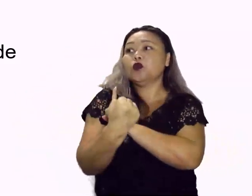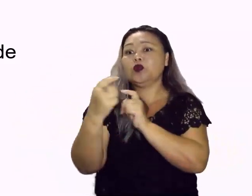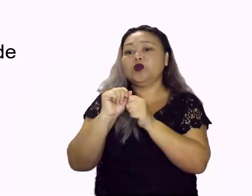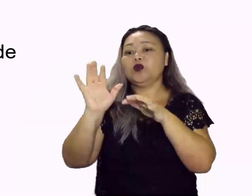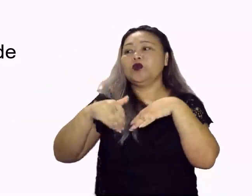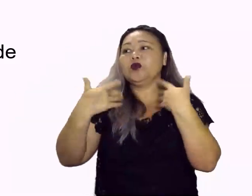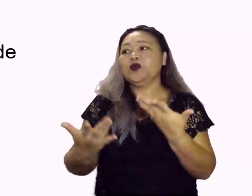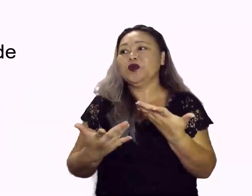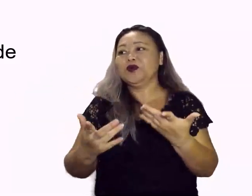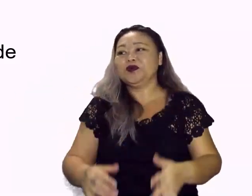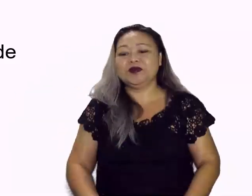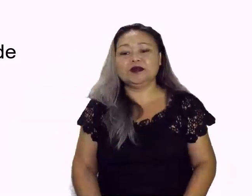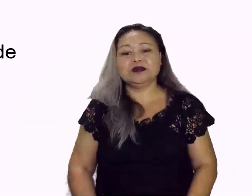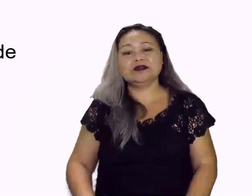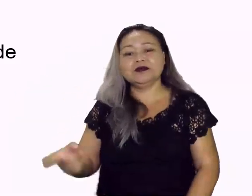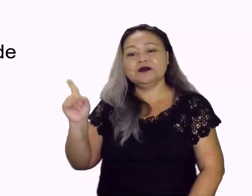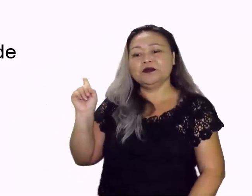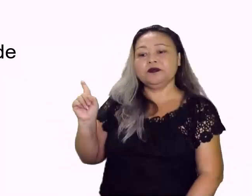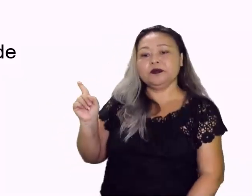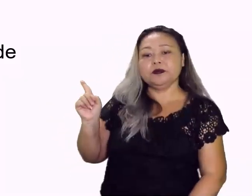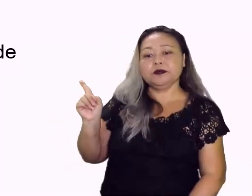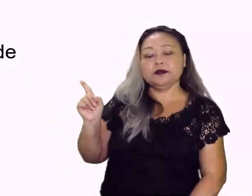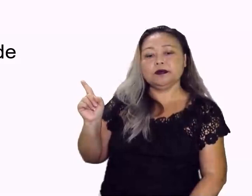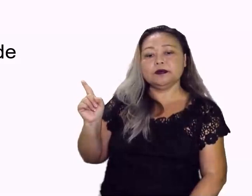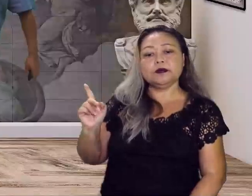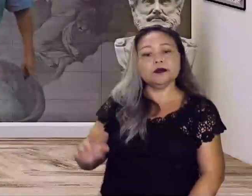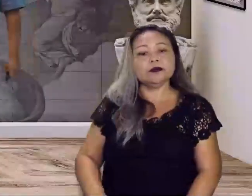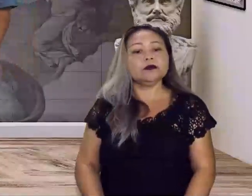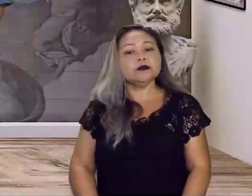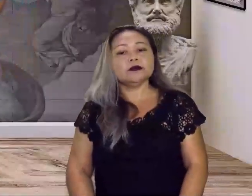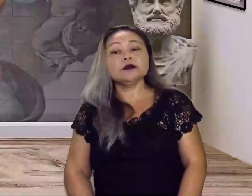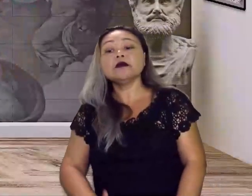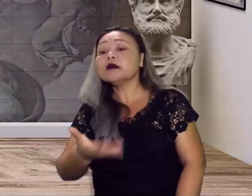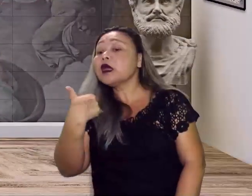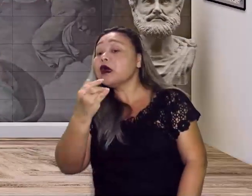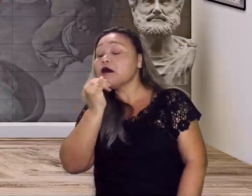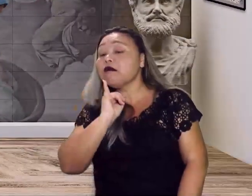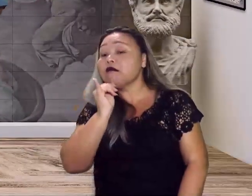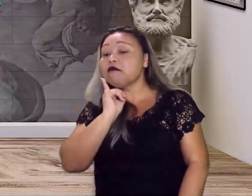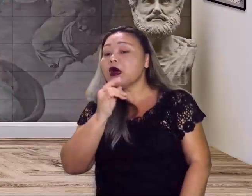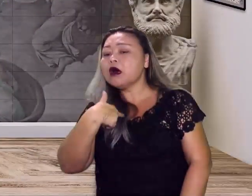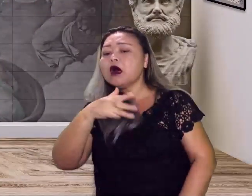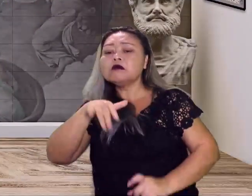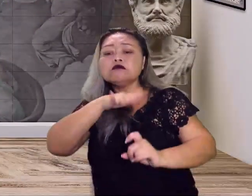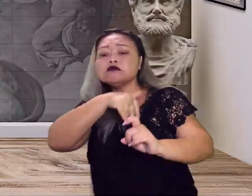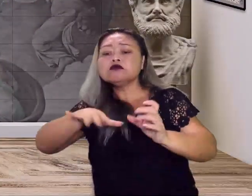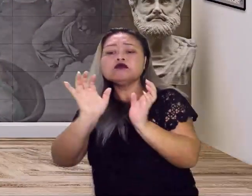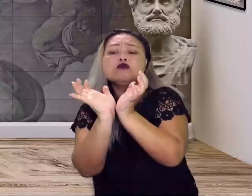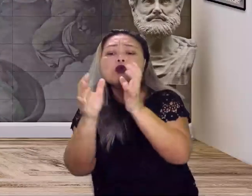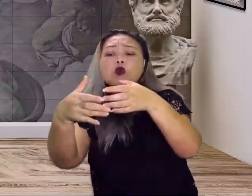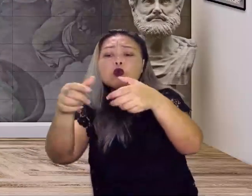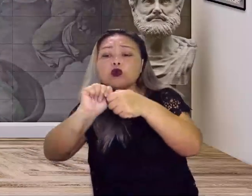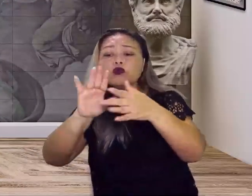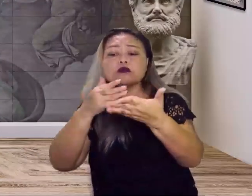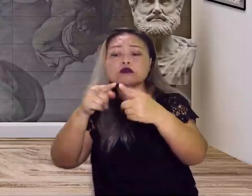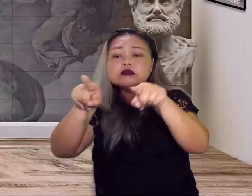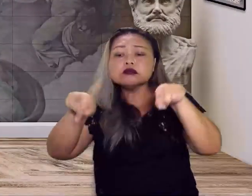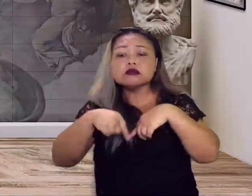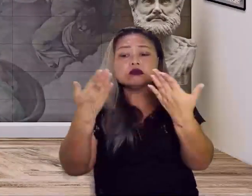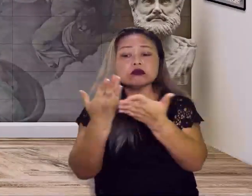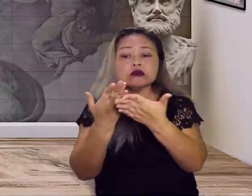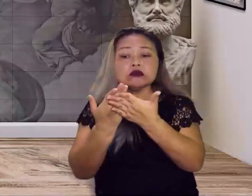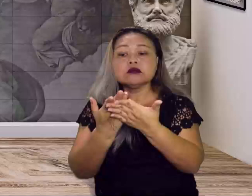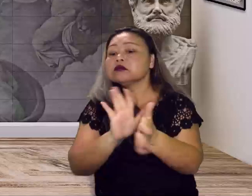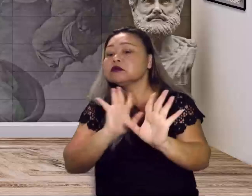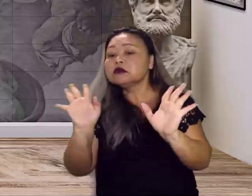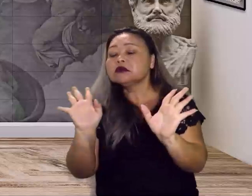grupo. Vamos lá. Vamos supor que você tem credibilidade no seu grupinho aí de sala de aula. Vamos